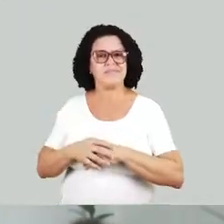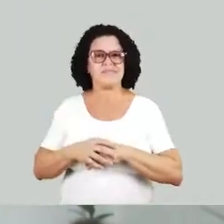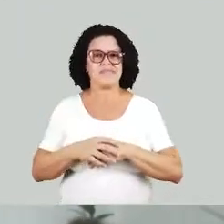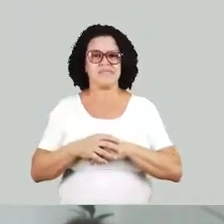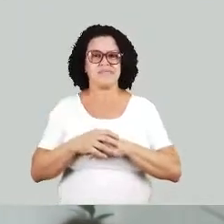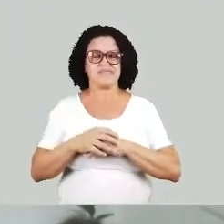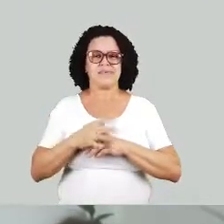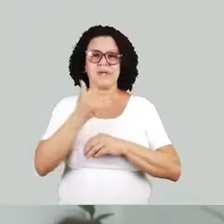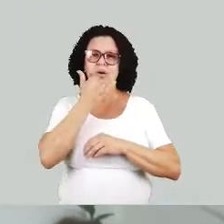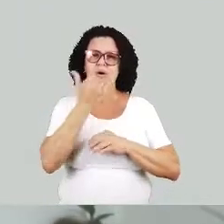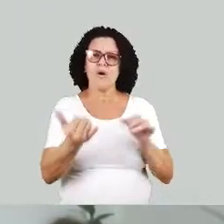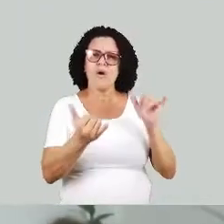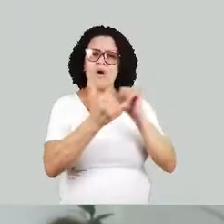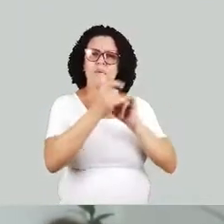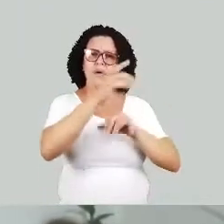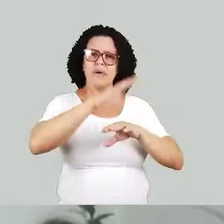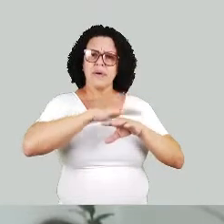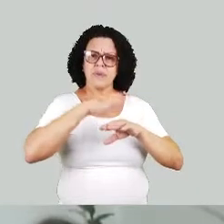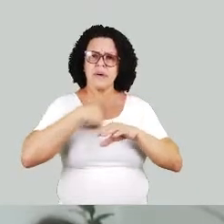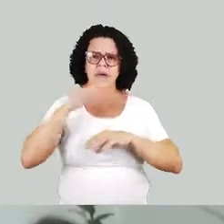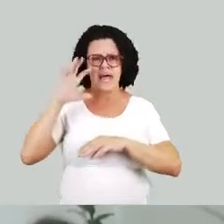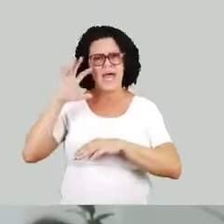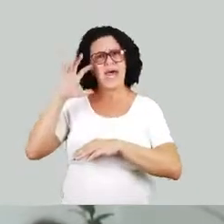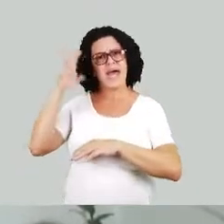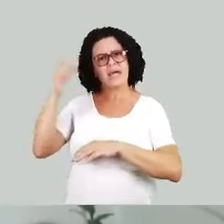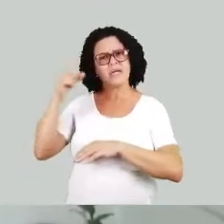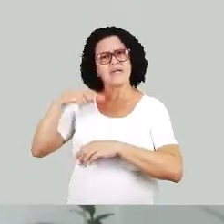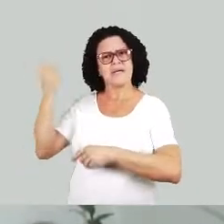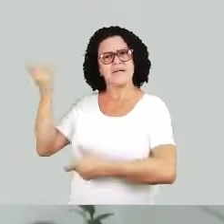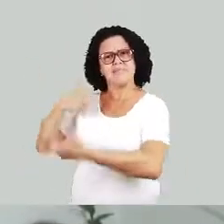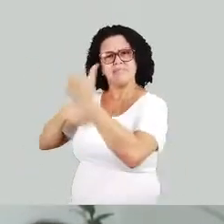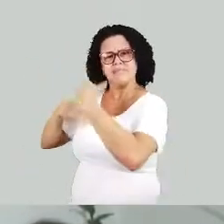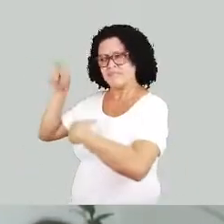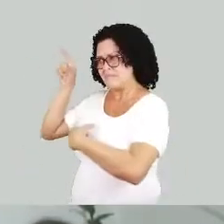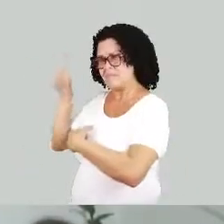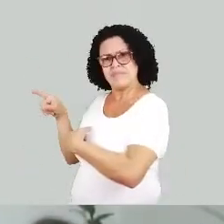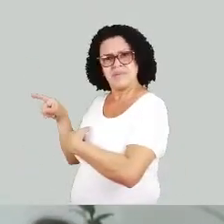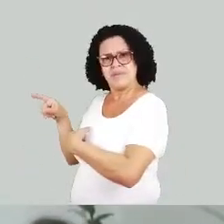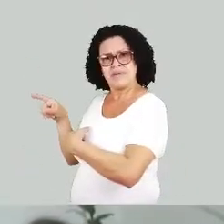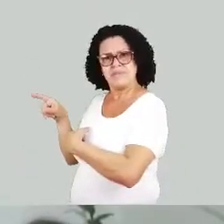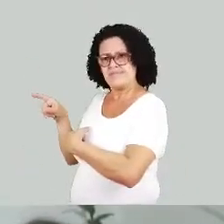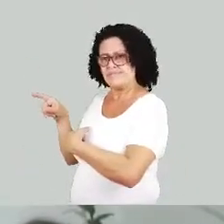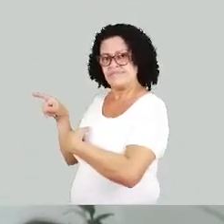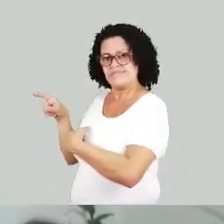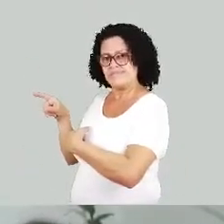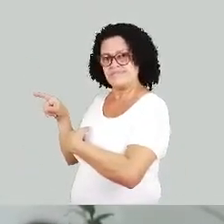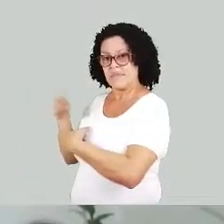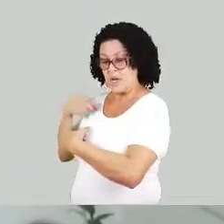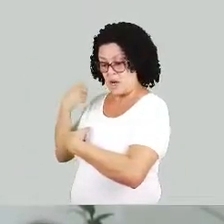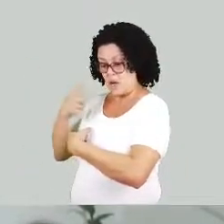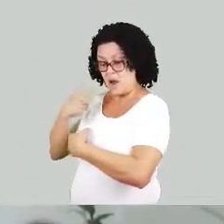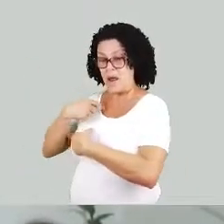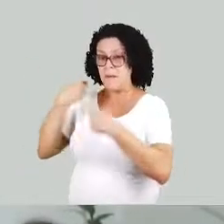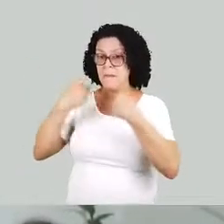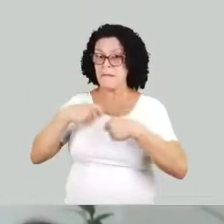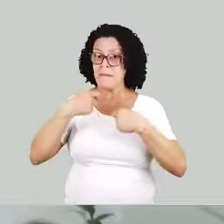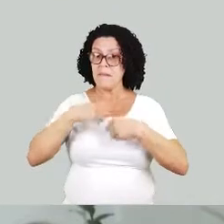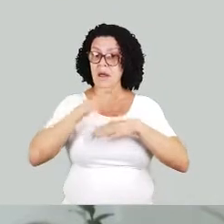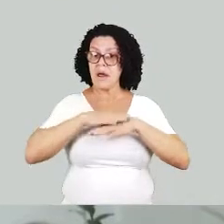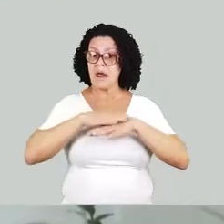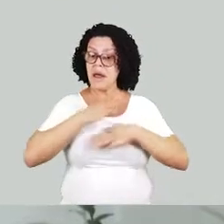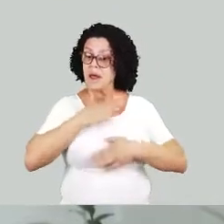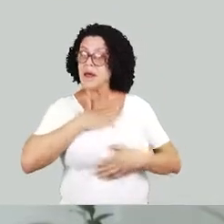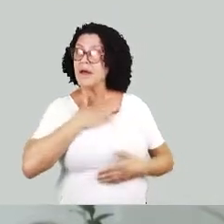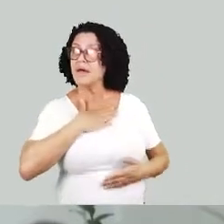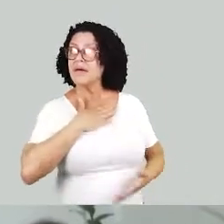O perdão não é algo que precisamos resolver com quem nos ofendeu. É uma questão que precisa ser resolvida